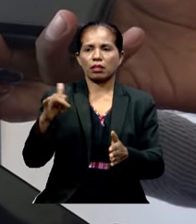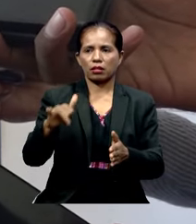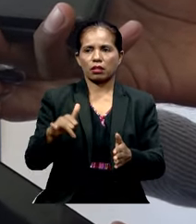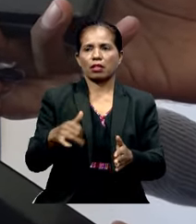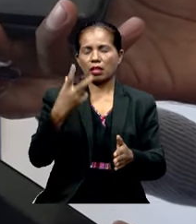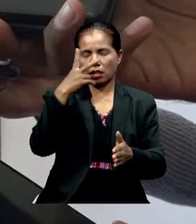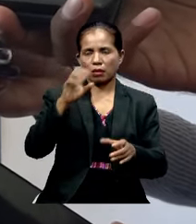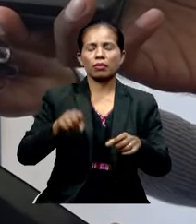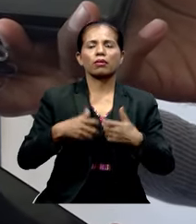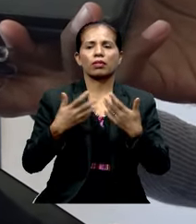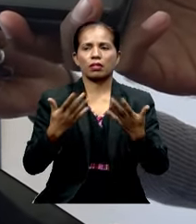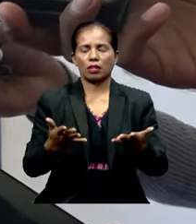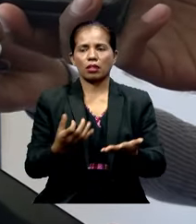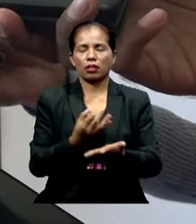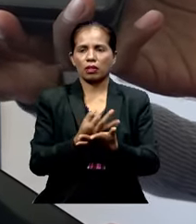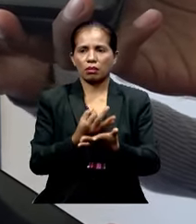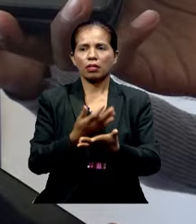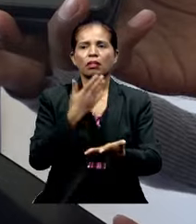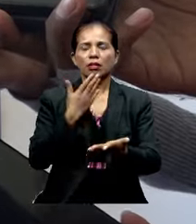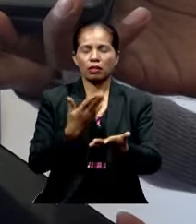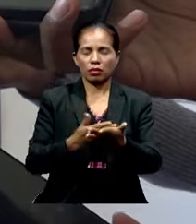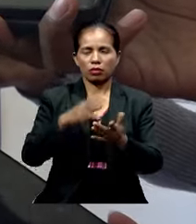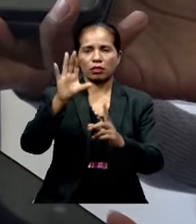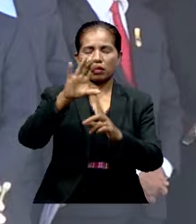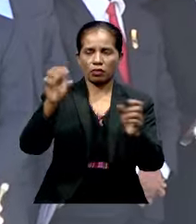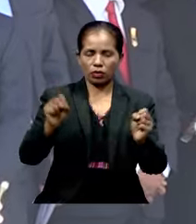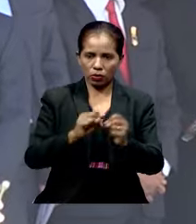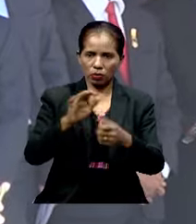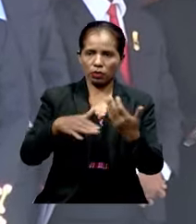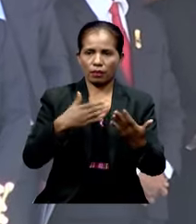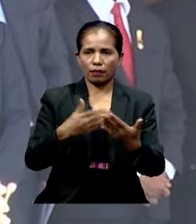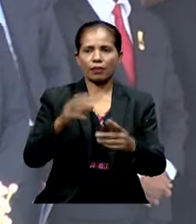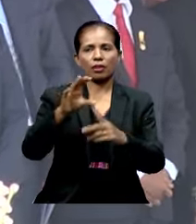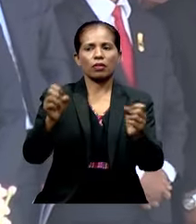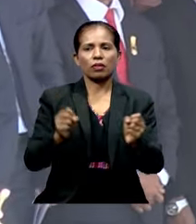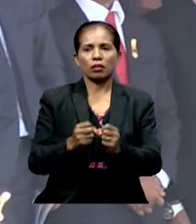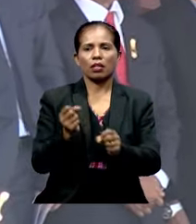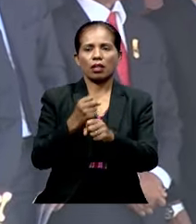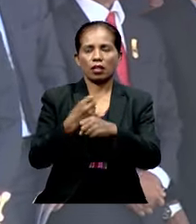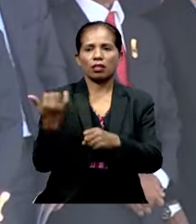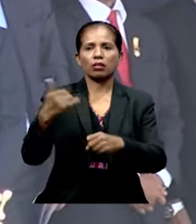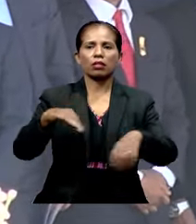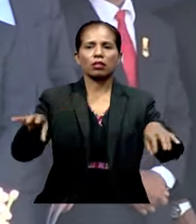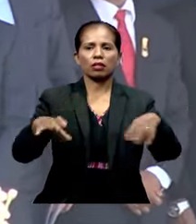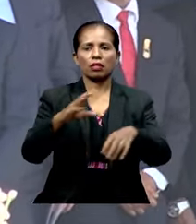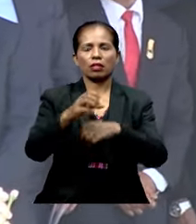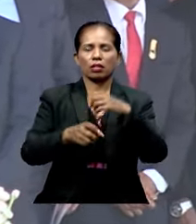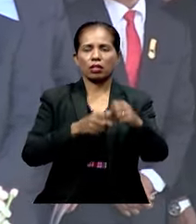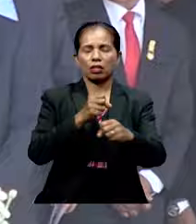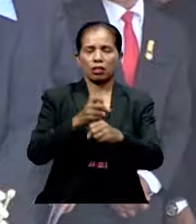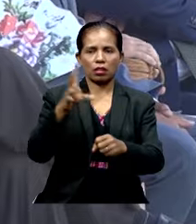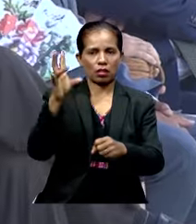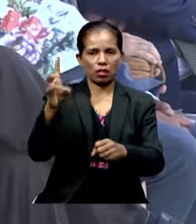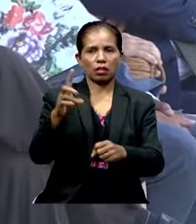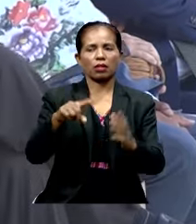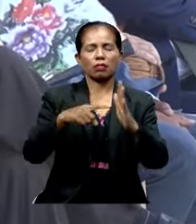haremos o ensaio, orçamento dia Cliuba, chefe suco Sira. Sef suku sira se halau sir ne knar i ha periodu tinang hitu ni laran